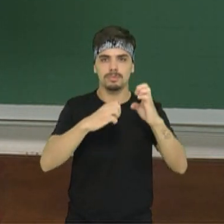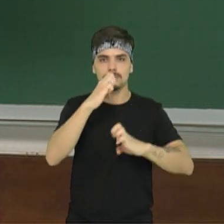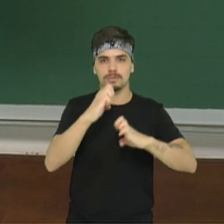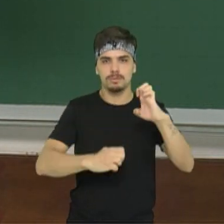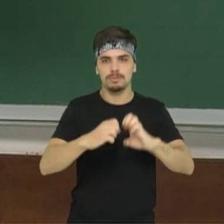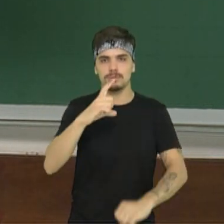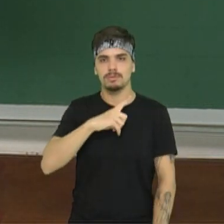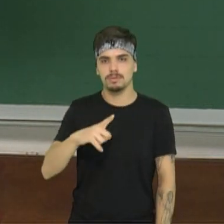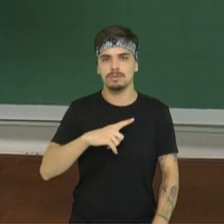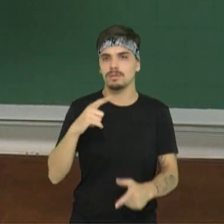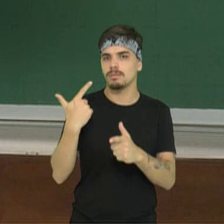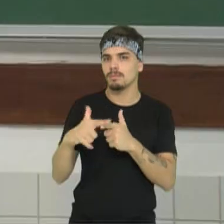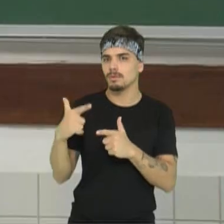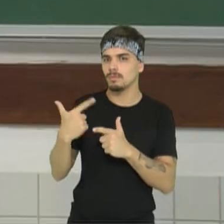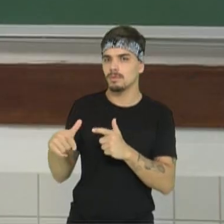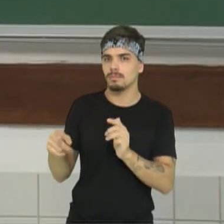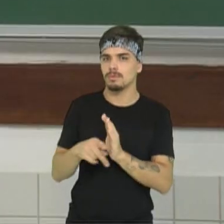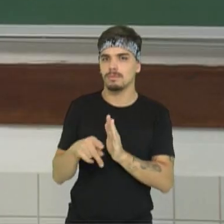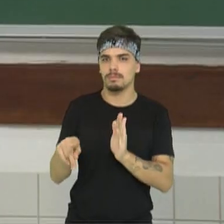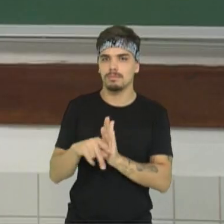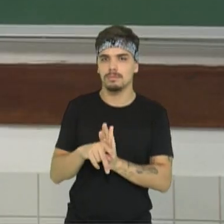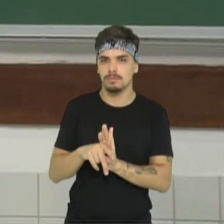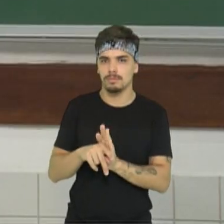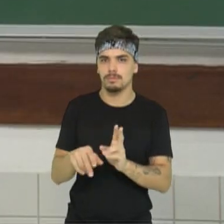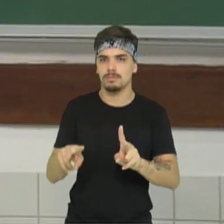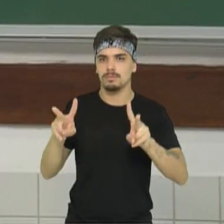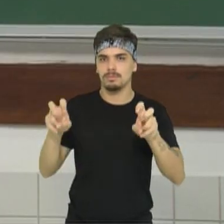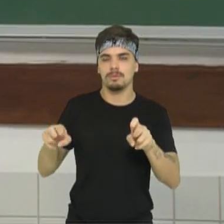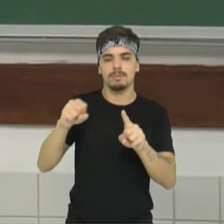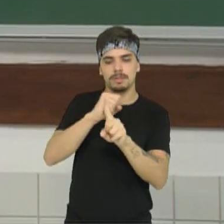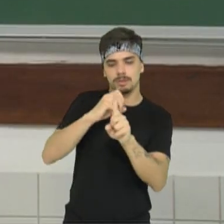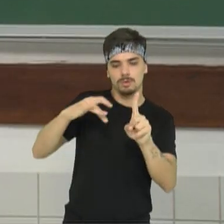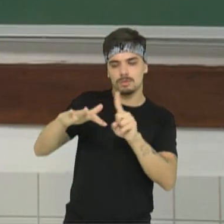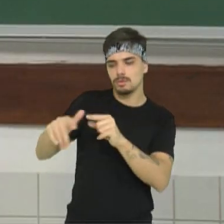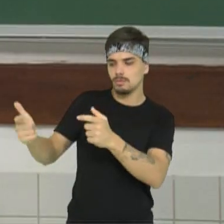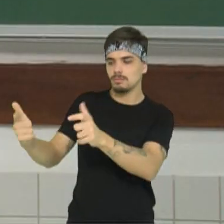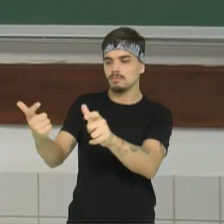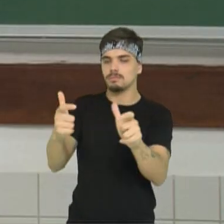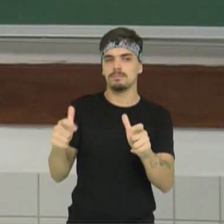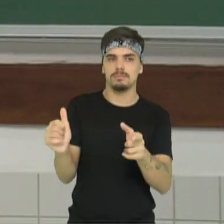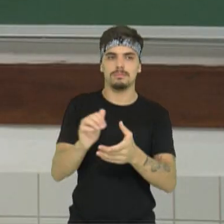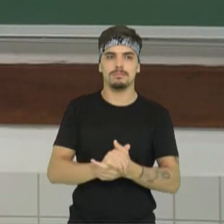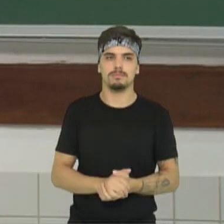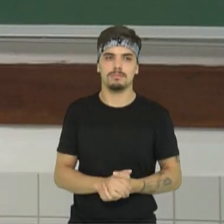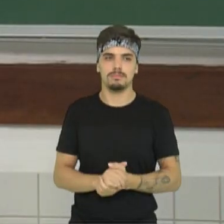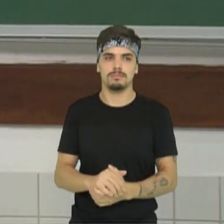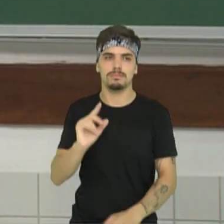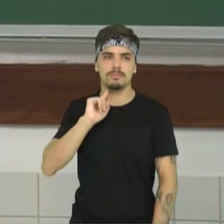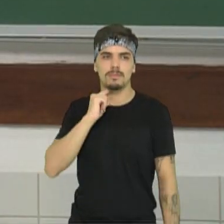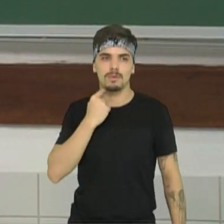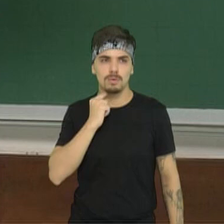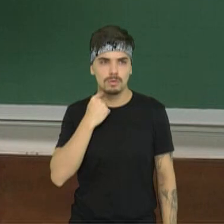que está tendo problemas nas relações socioespaciais, nessa formação socioespaciais. A